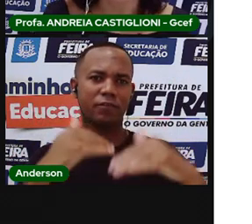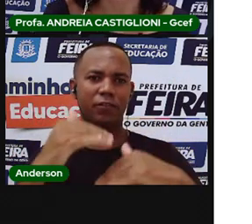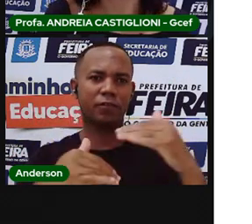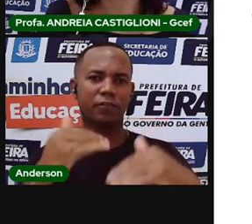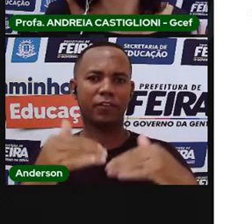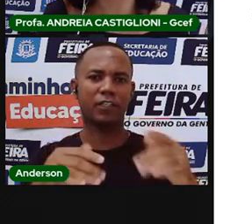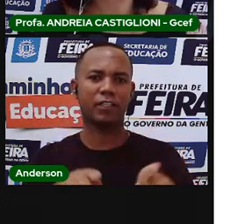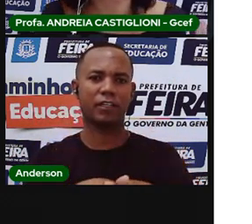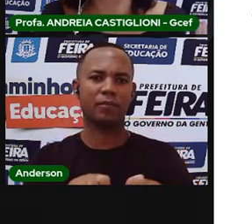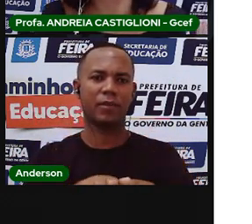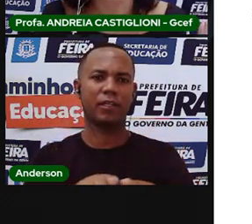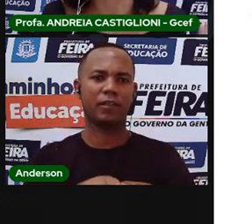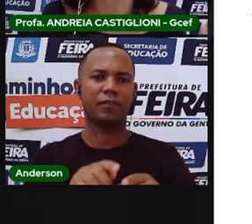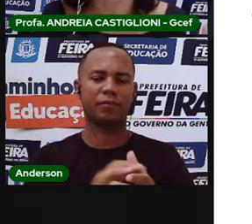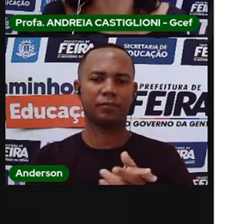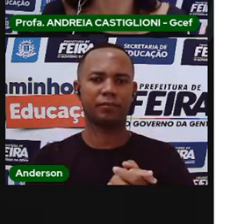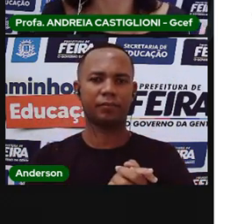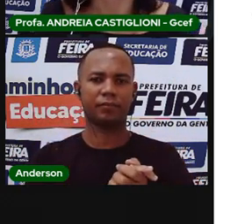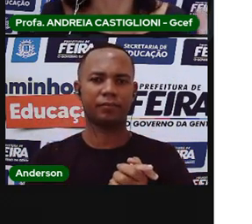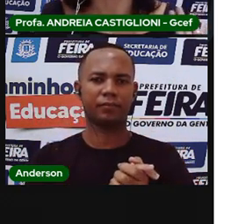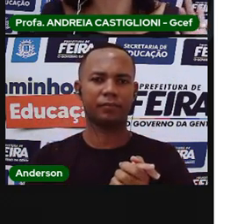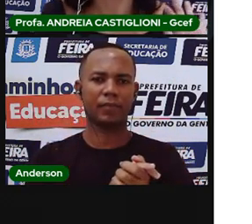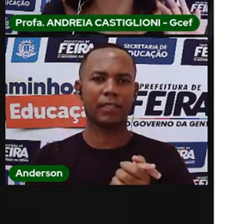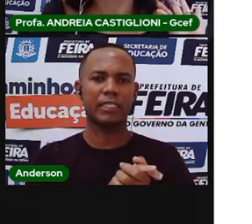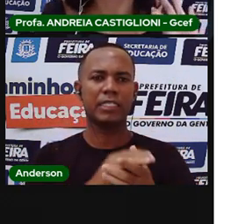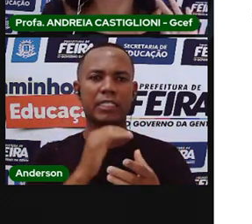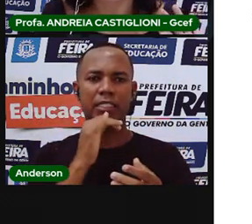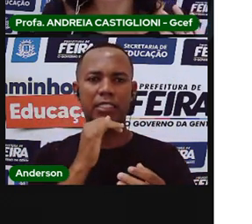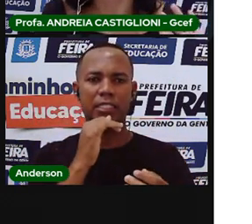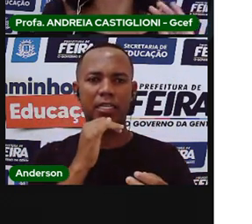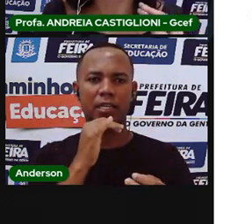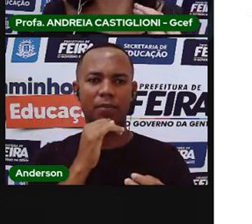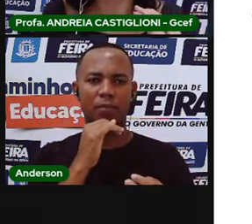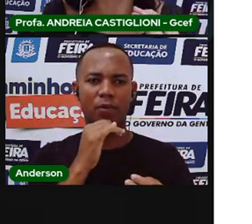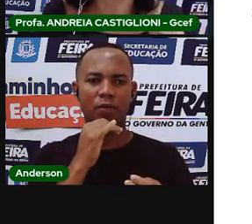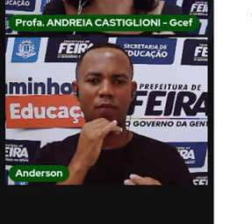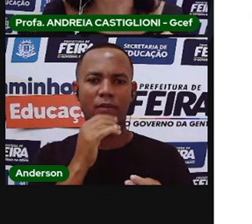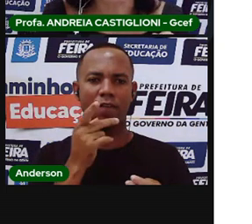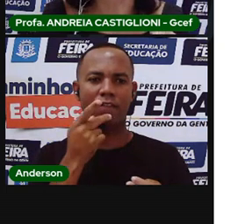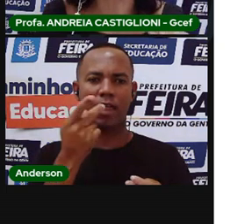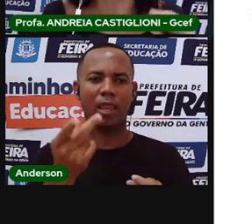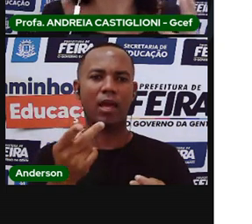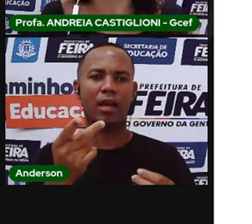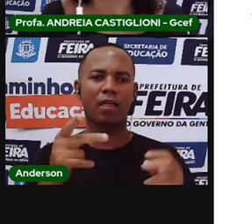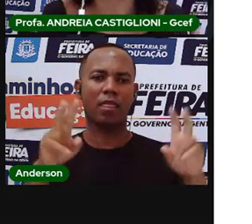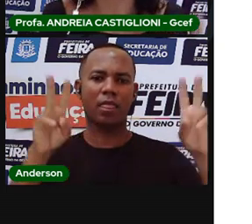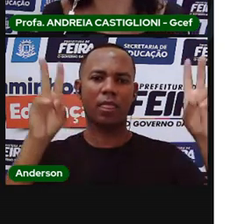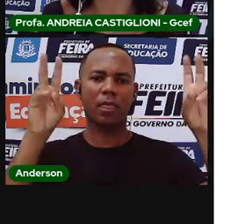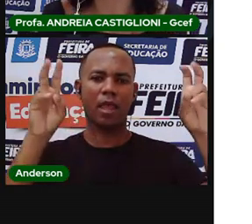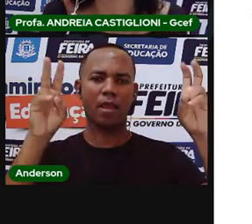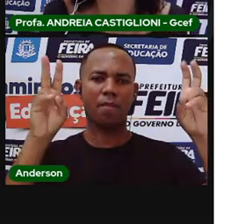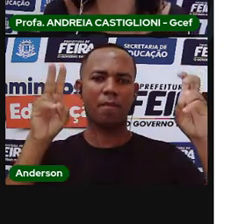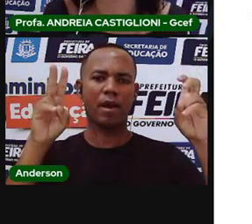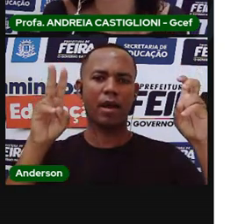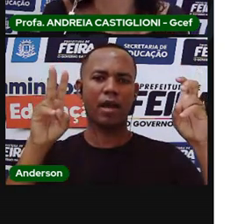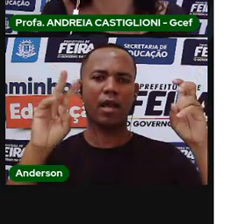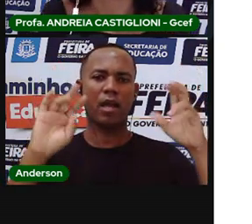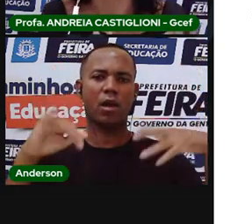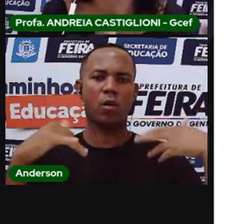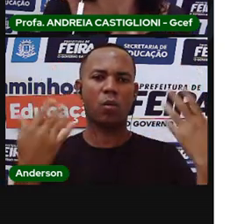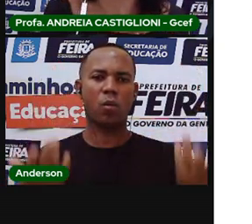começar, eu vou querer a ajuda de vocês, tá? A gente vai falar sobre um tema que está relacionado com esse